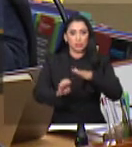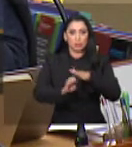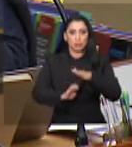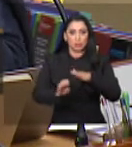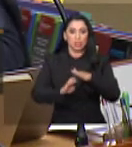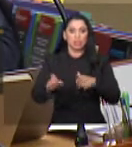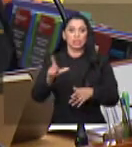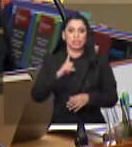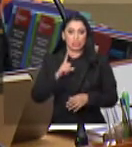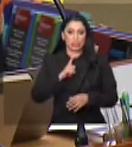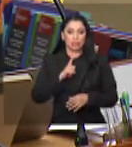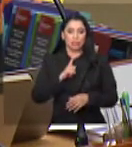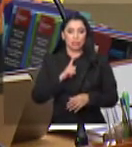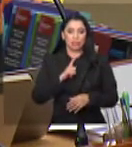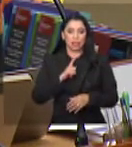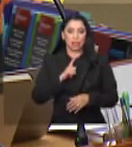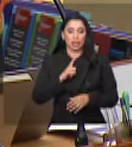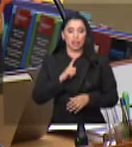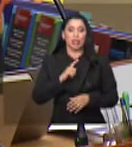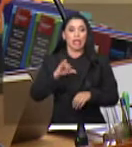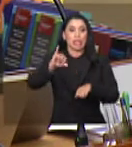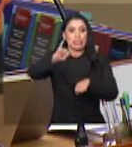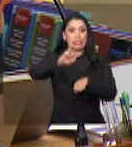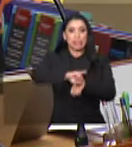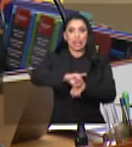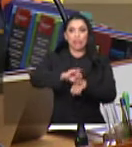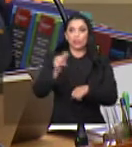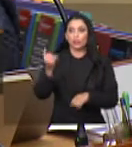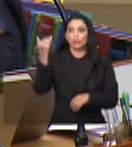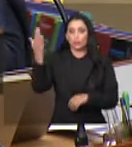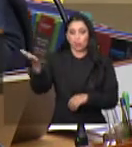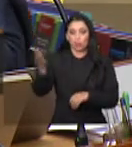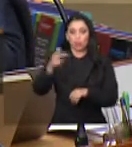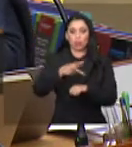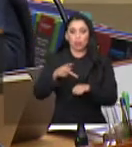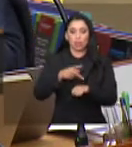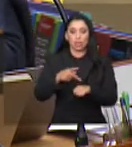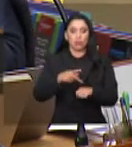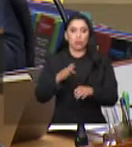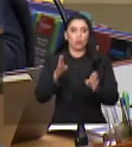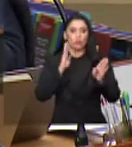mantém sede no exterior como Facebook Google